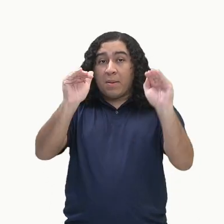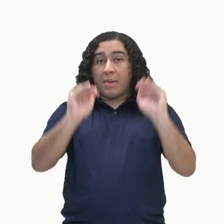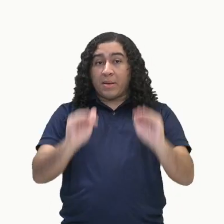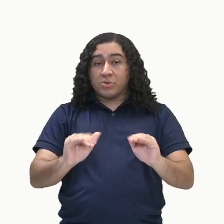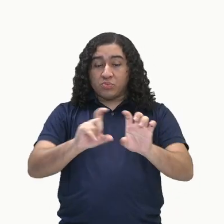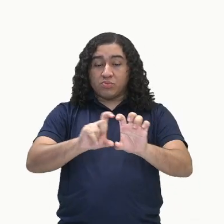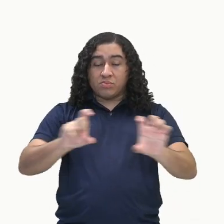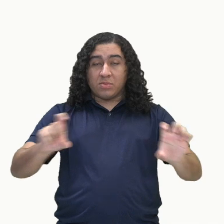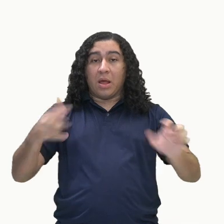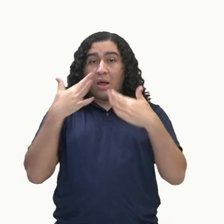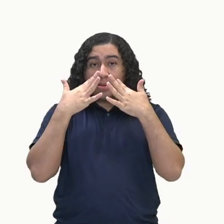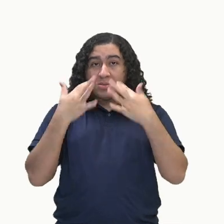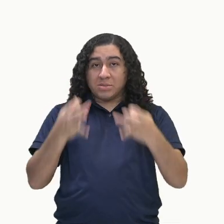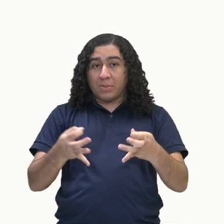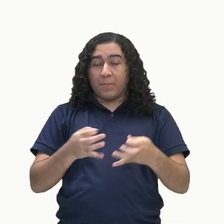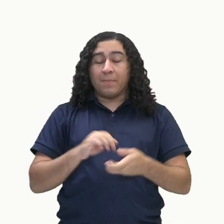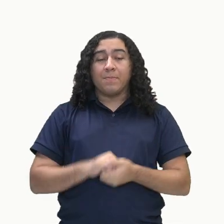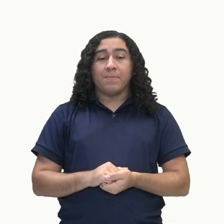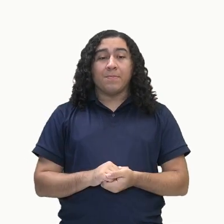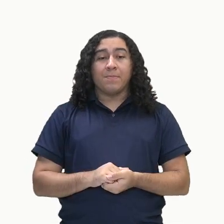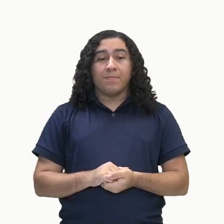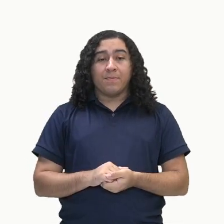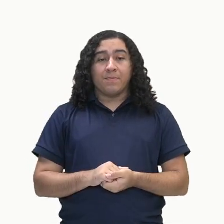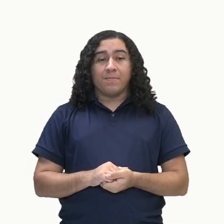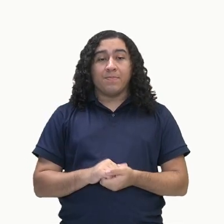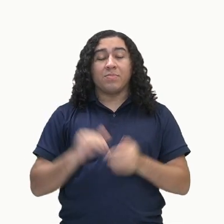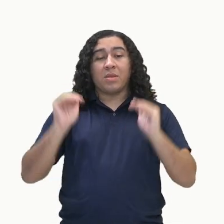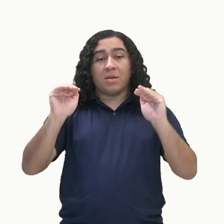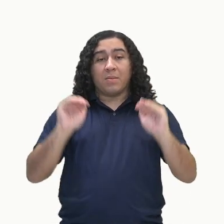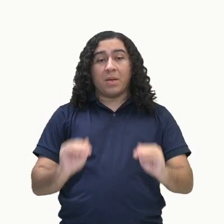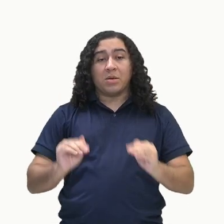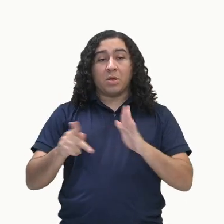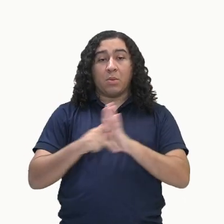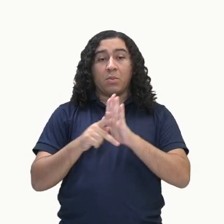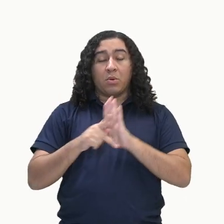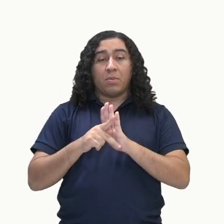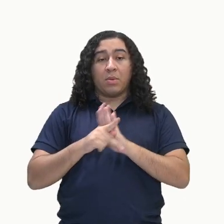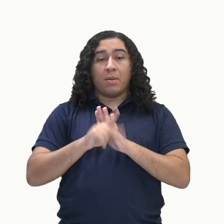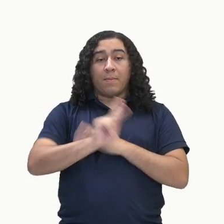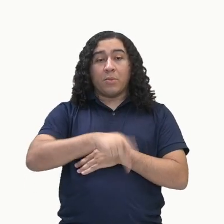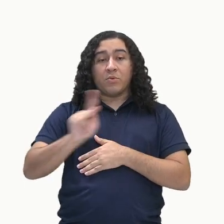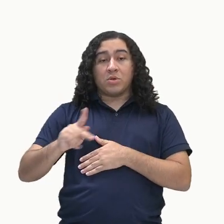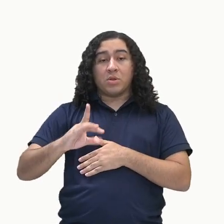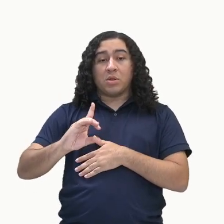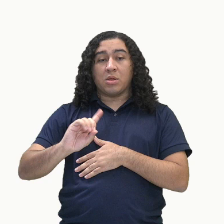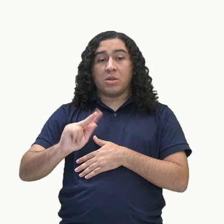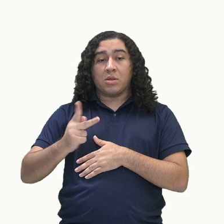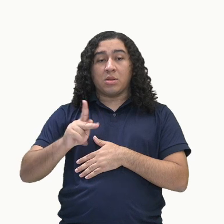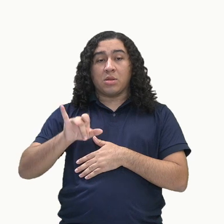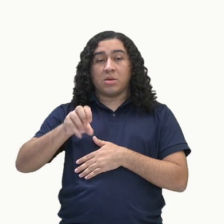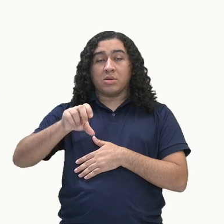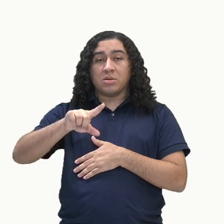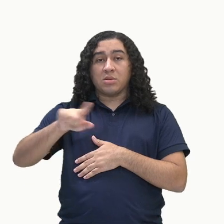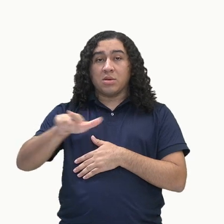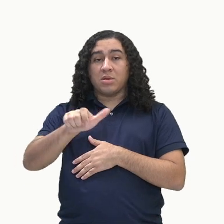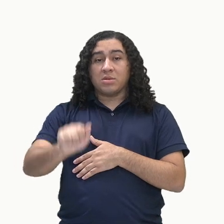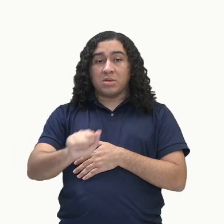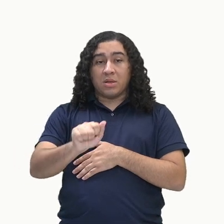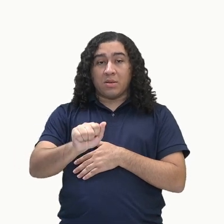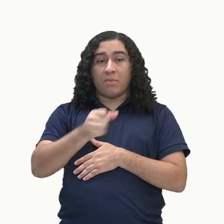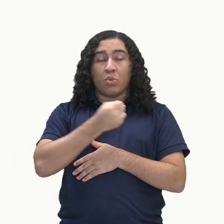polígono de 10 lados. Que a professora Deísa, na sua camisa número 8, ela vai lá